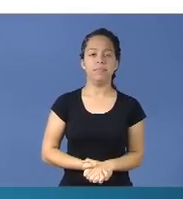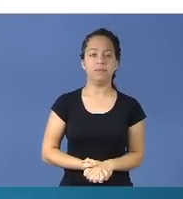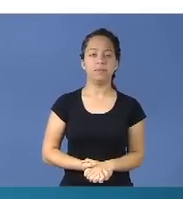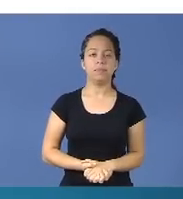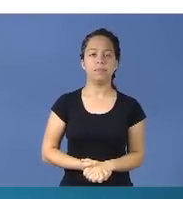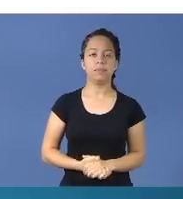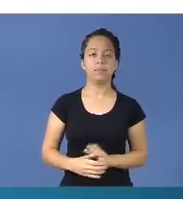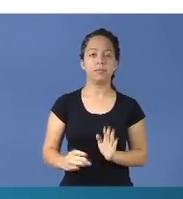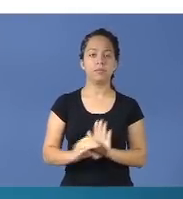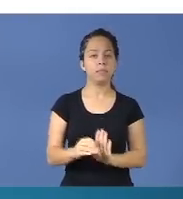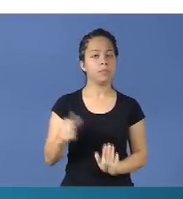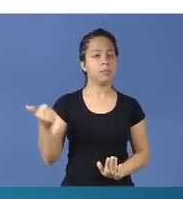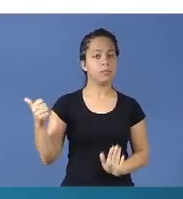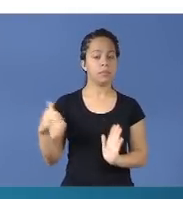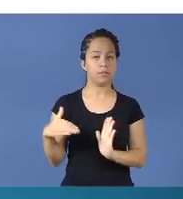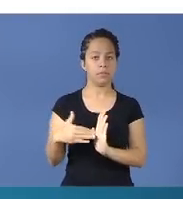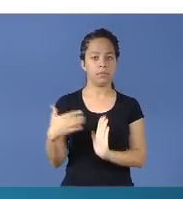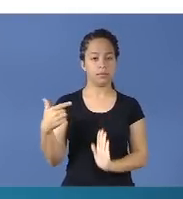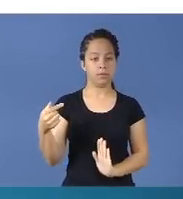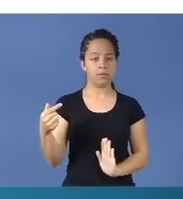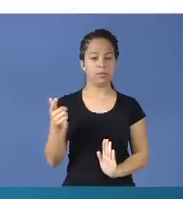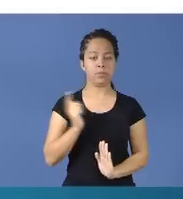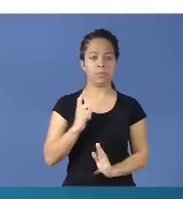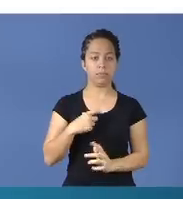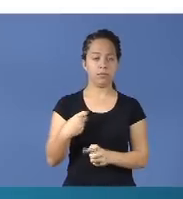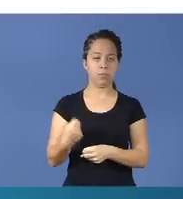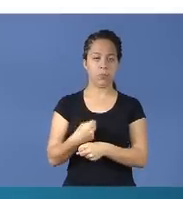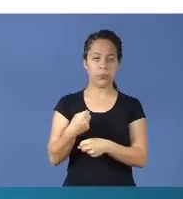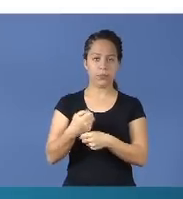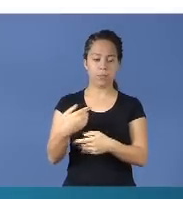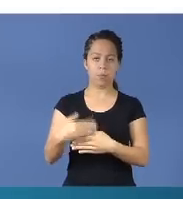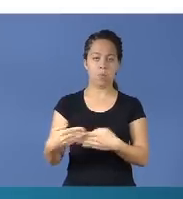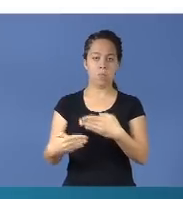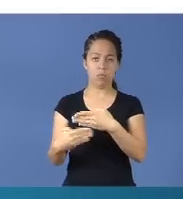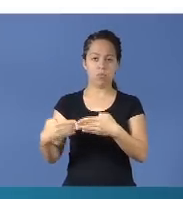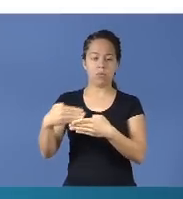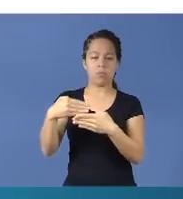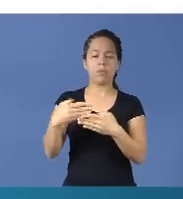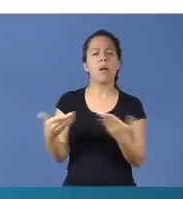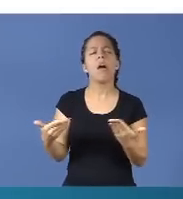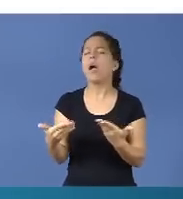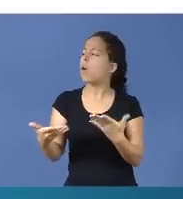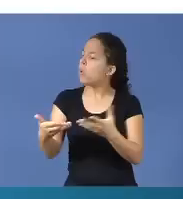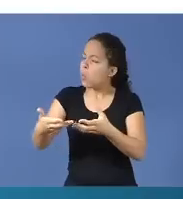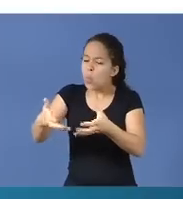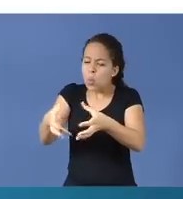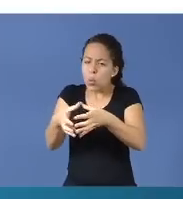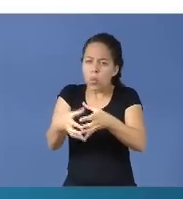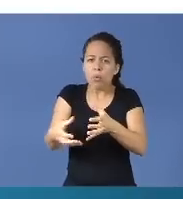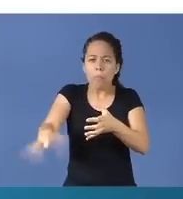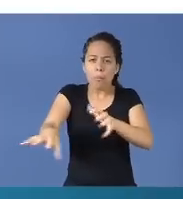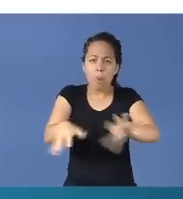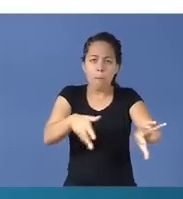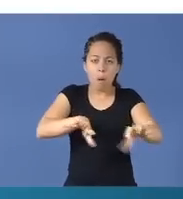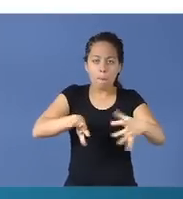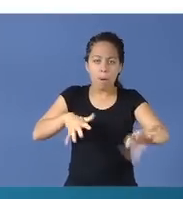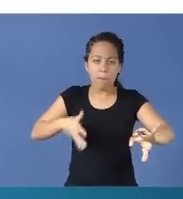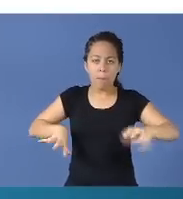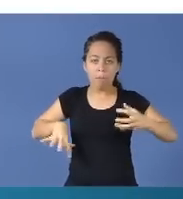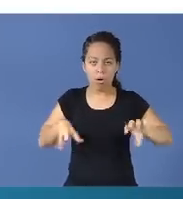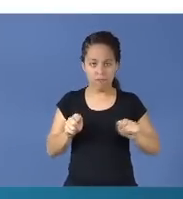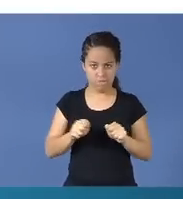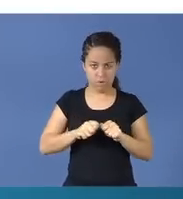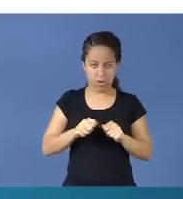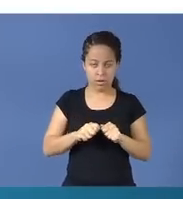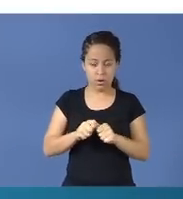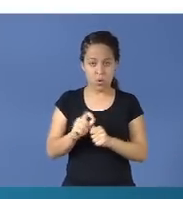capítulo de 1 a 7, a reconstrução dos muros. Outro aqui, vamos separar aqui também, né? Podemos separar aqui. Vamos separar aqui, aqui, ó,